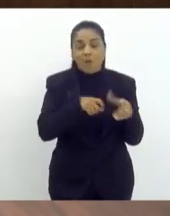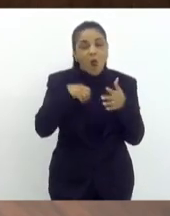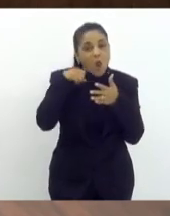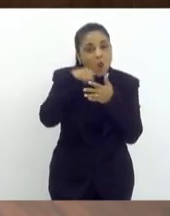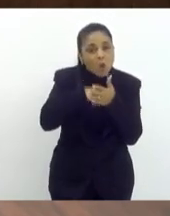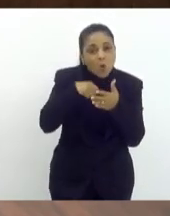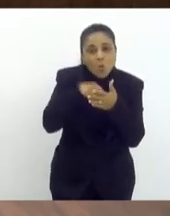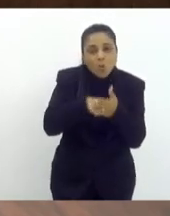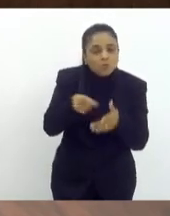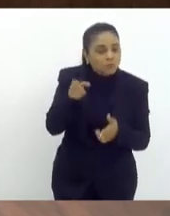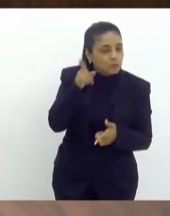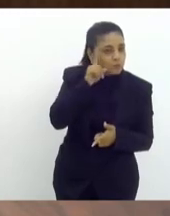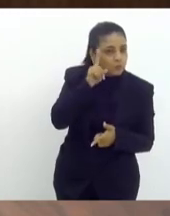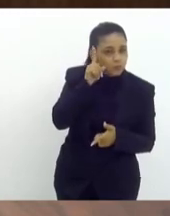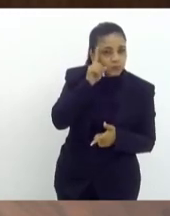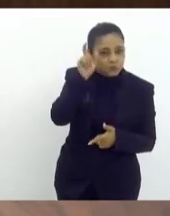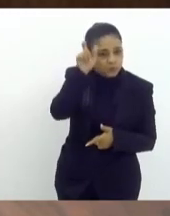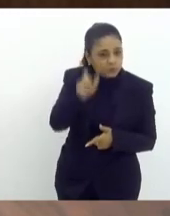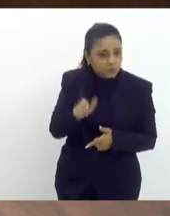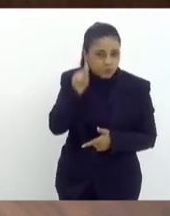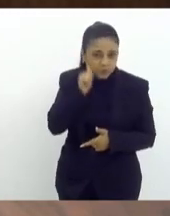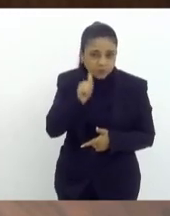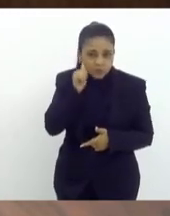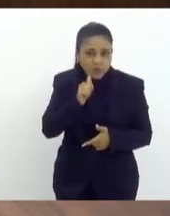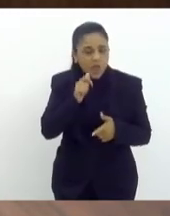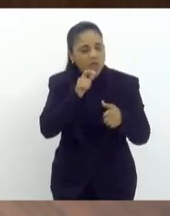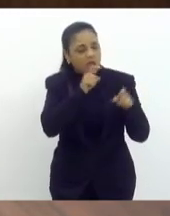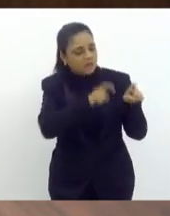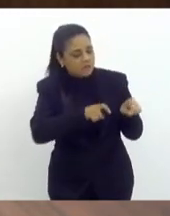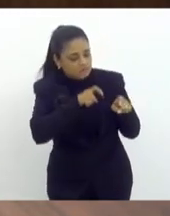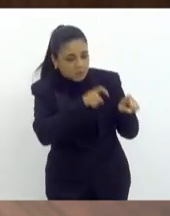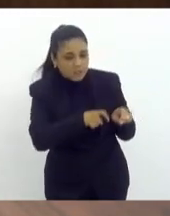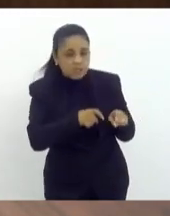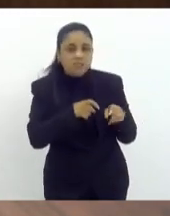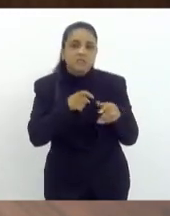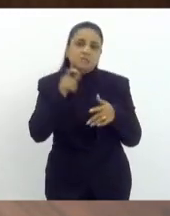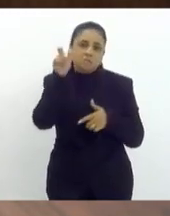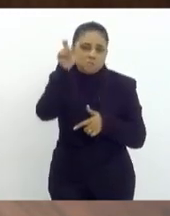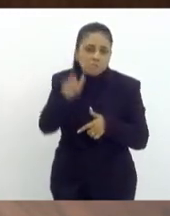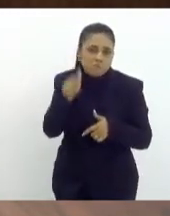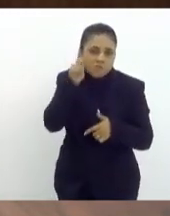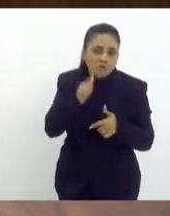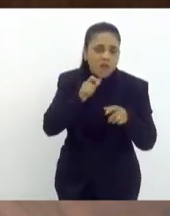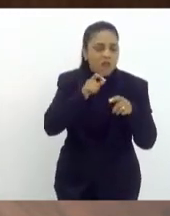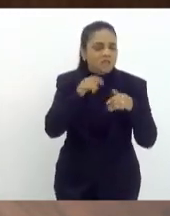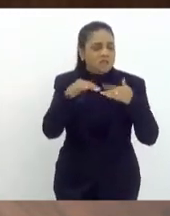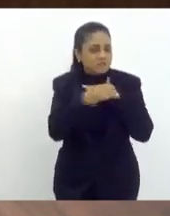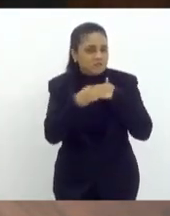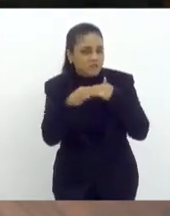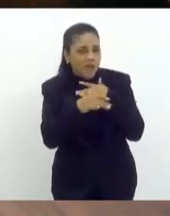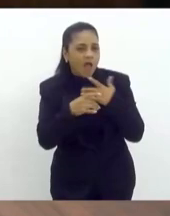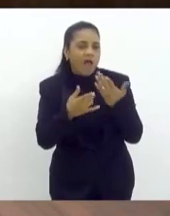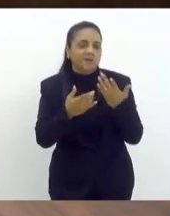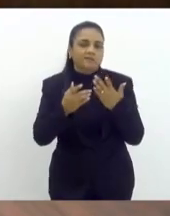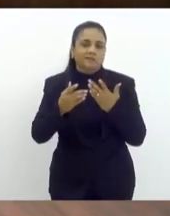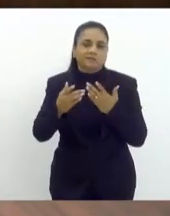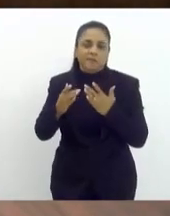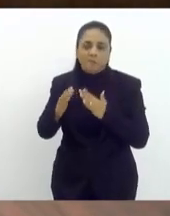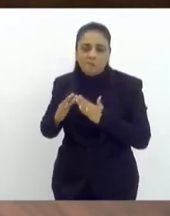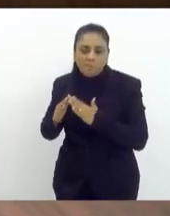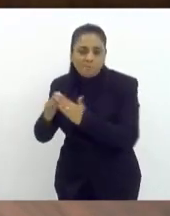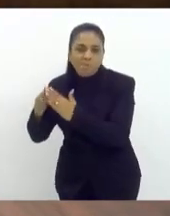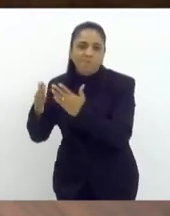diária das mulheres também camponesas das mulheres da cidade da Periferia então eu aprendo muito